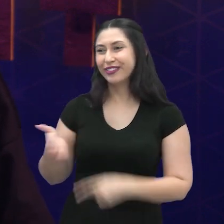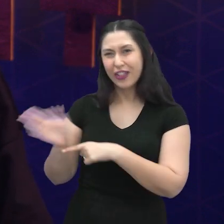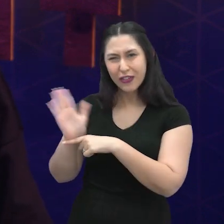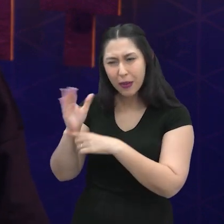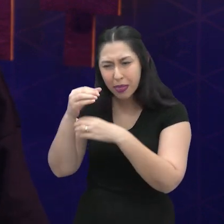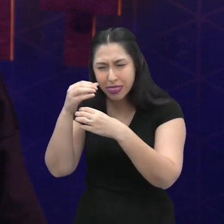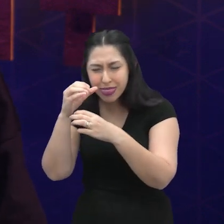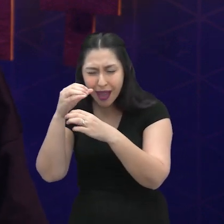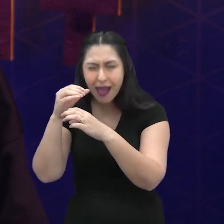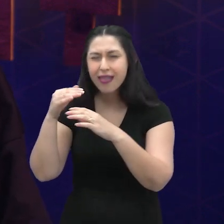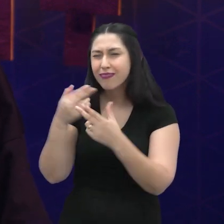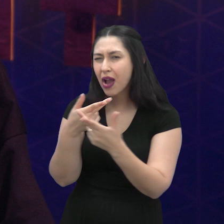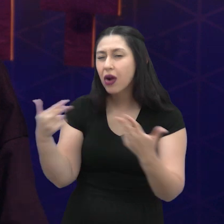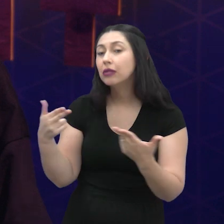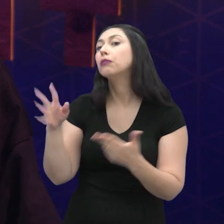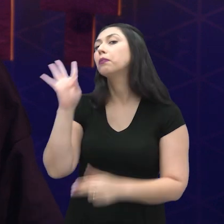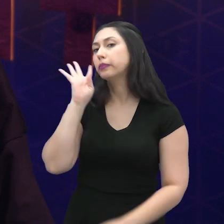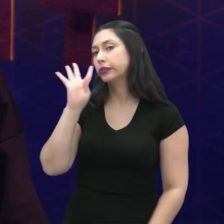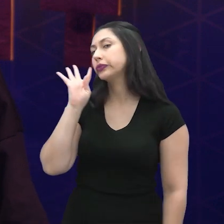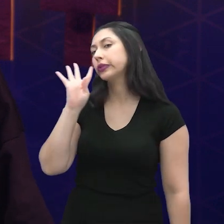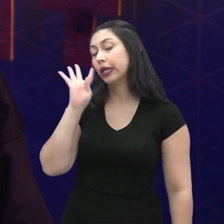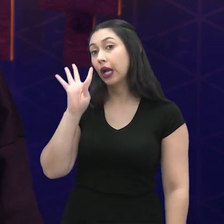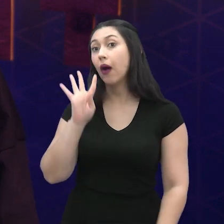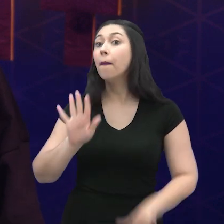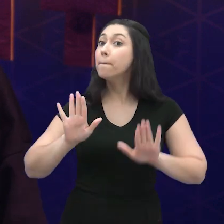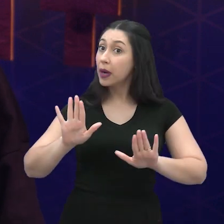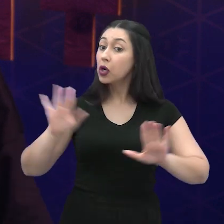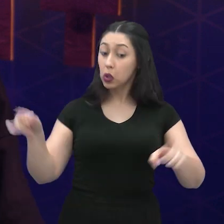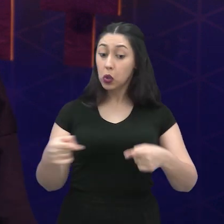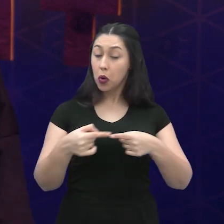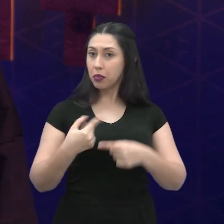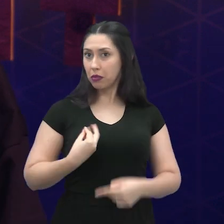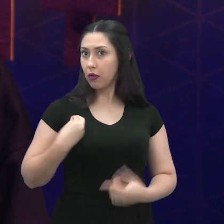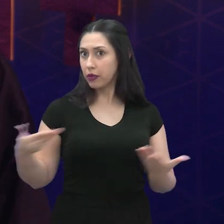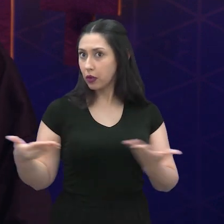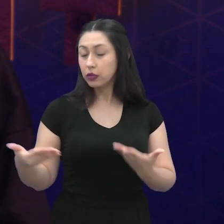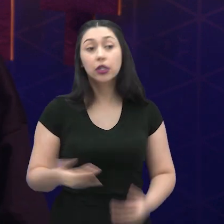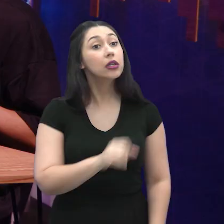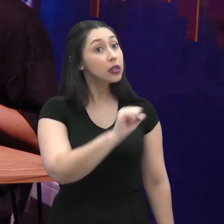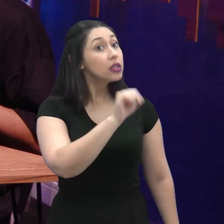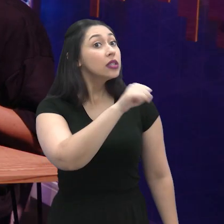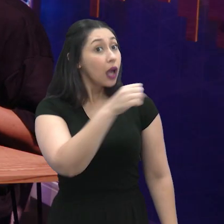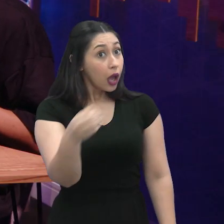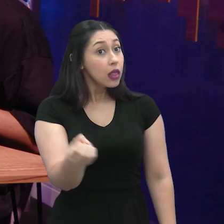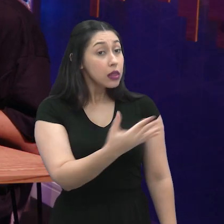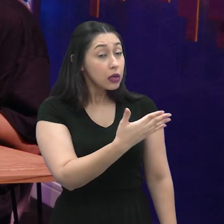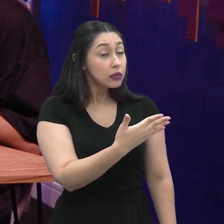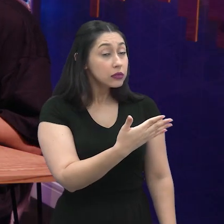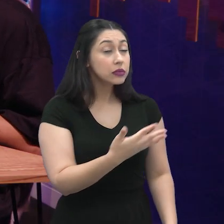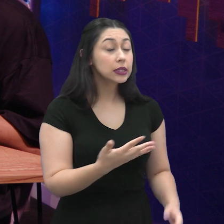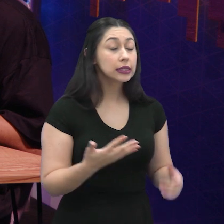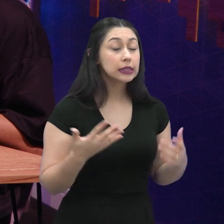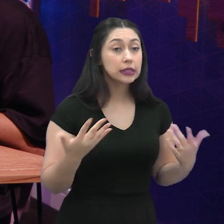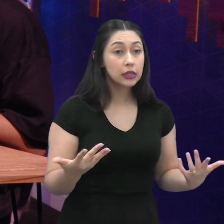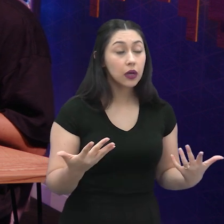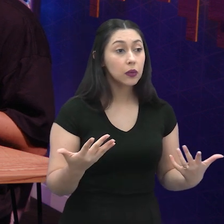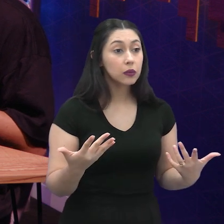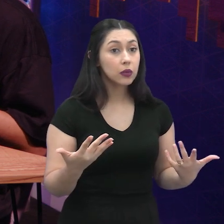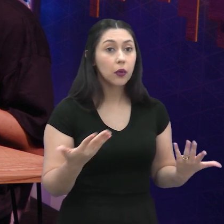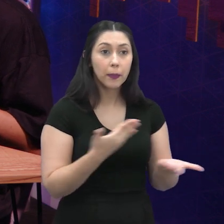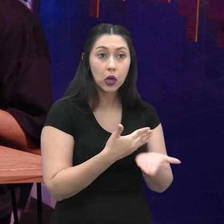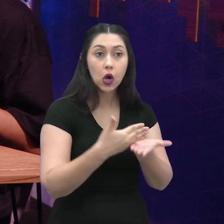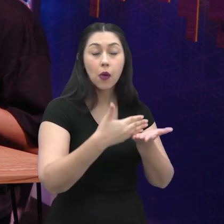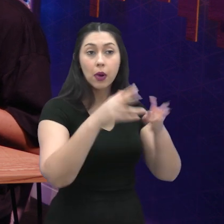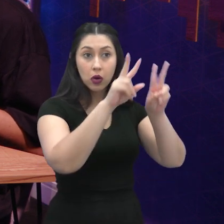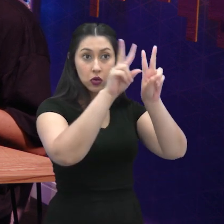ficção científica, é um filme bem legal, tem uma crítica bem bacana. E bem atual, inclusive. Extremamente atual. Então, pra gente